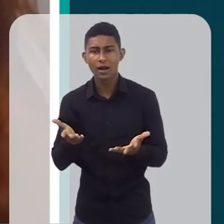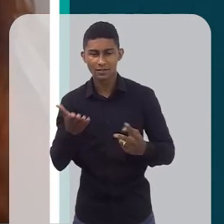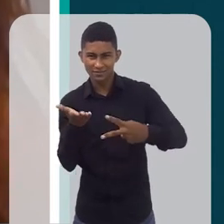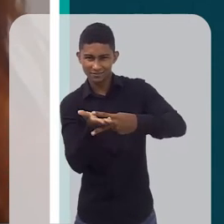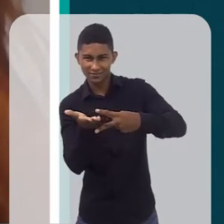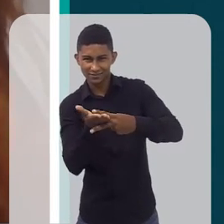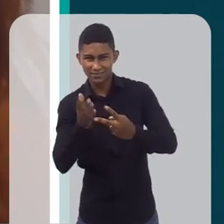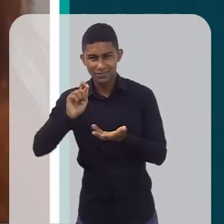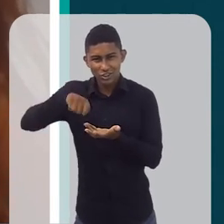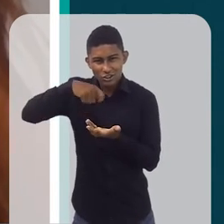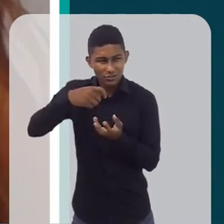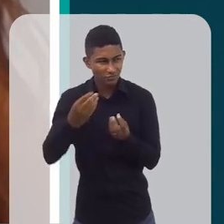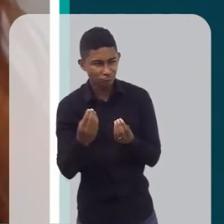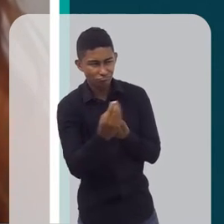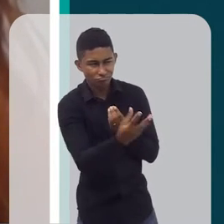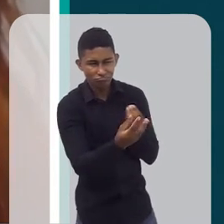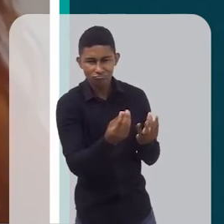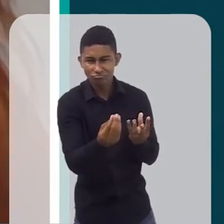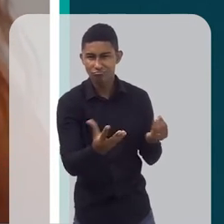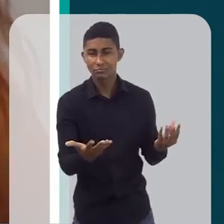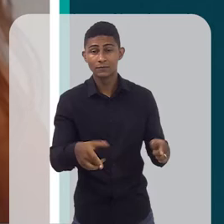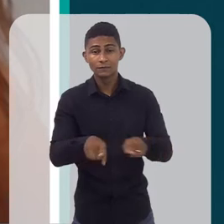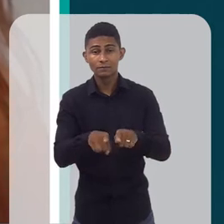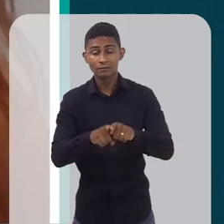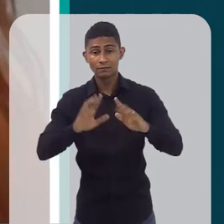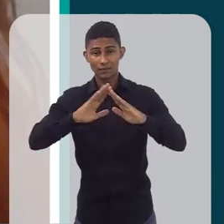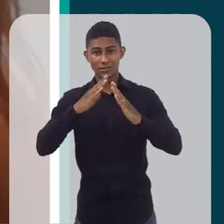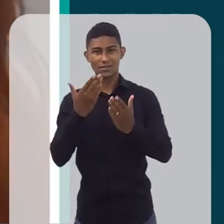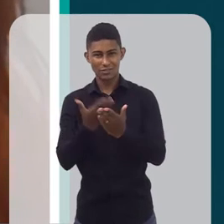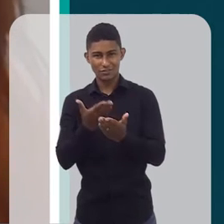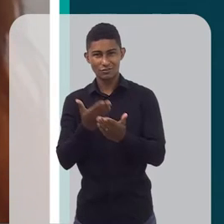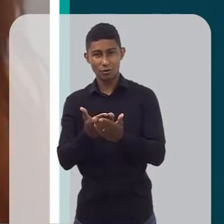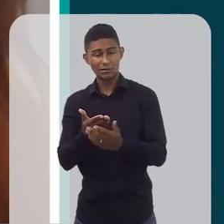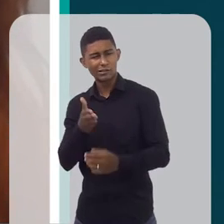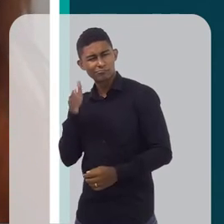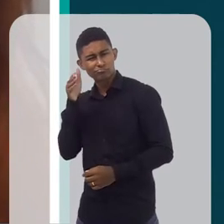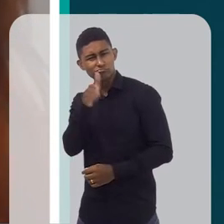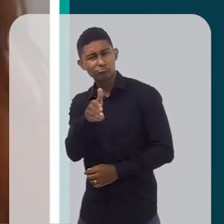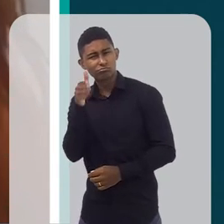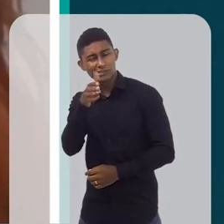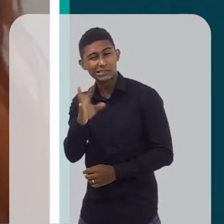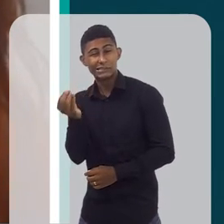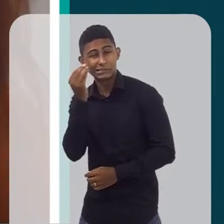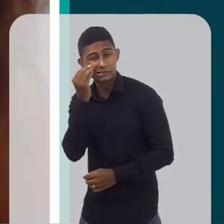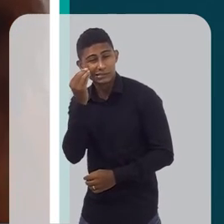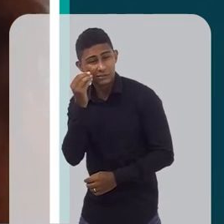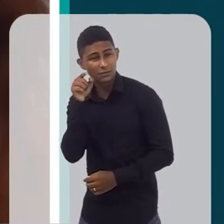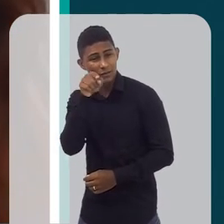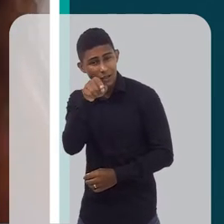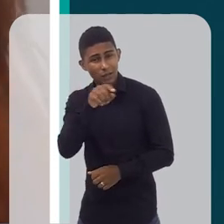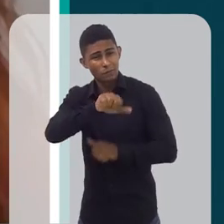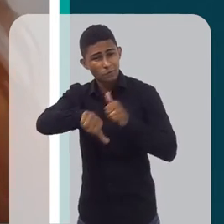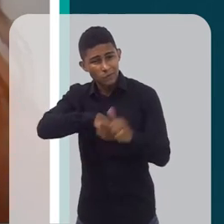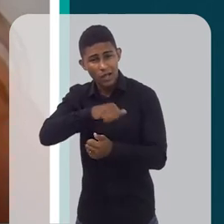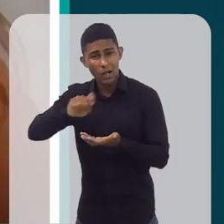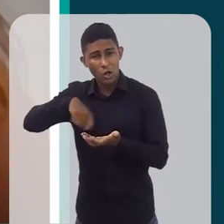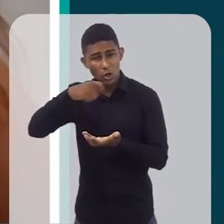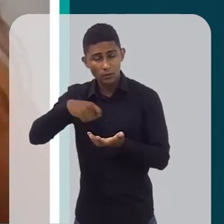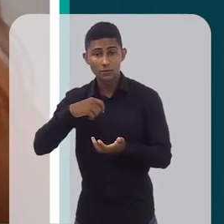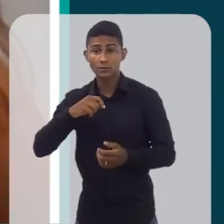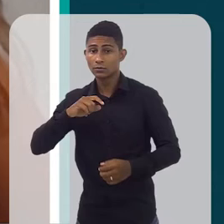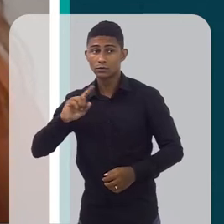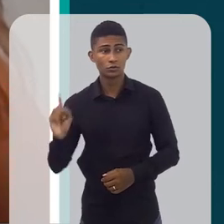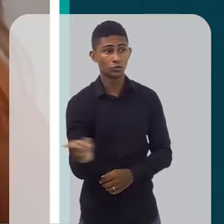O trabalho de a escola de tentar melhorar o hábito dessas crianças, a cantina. Assim,